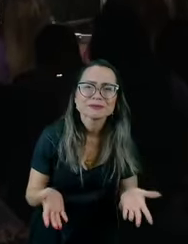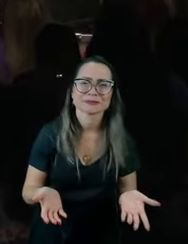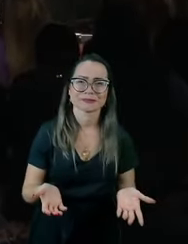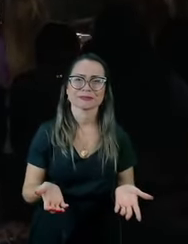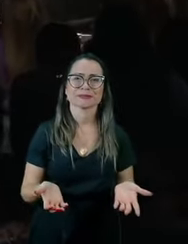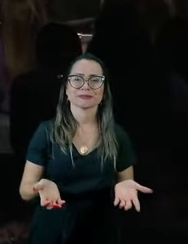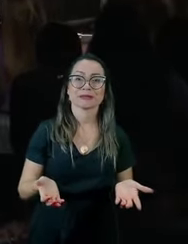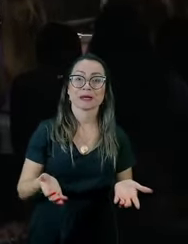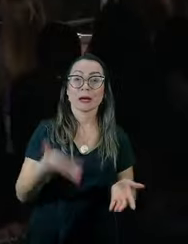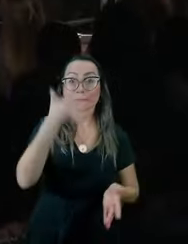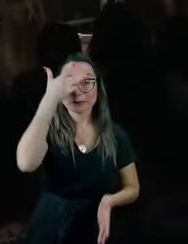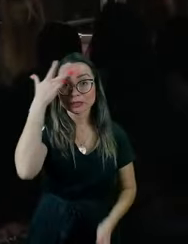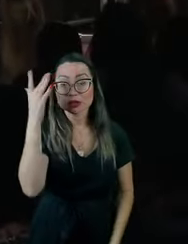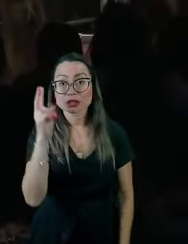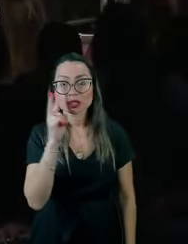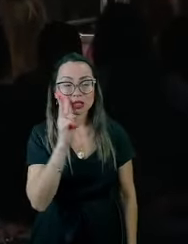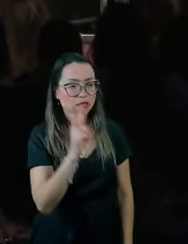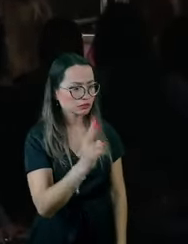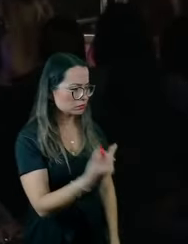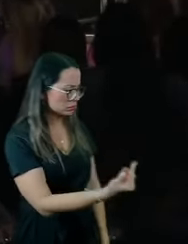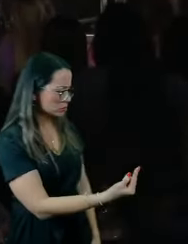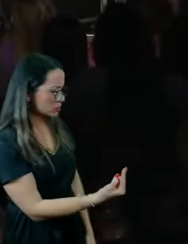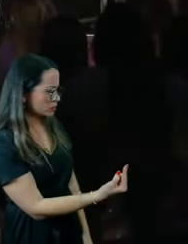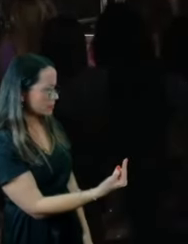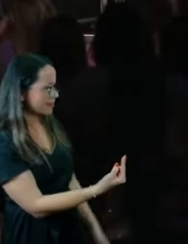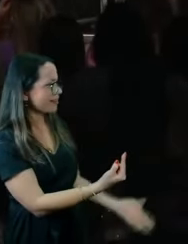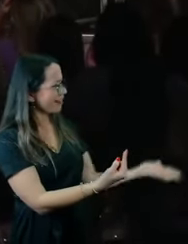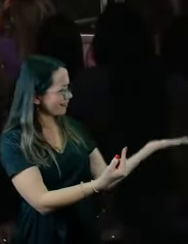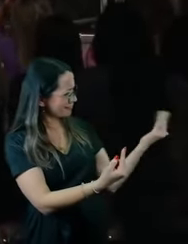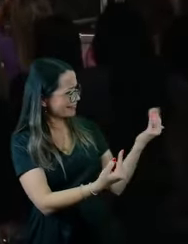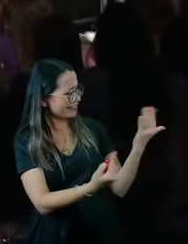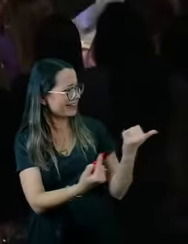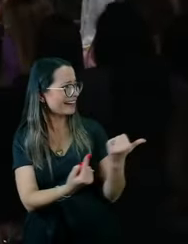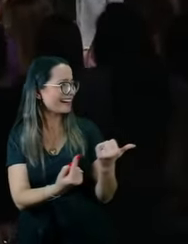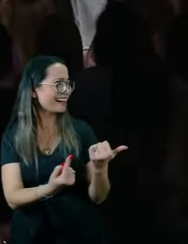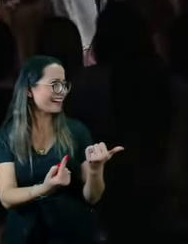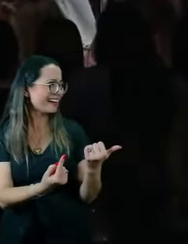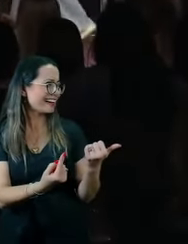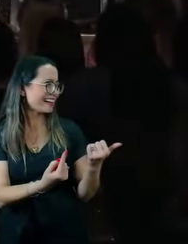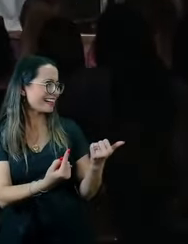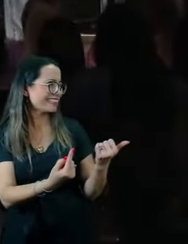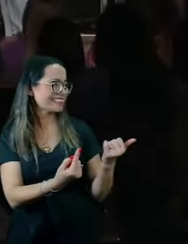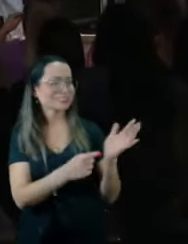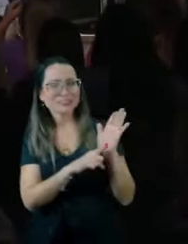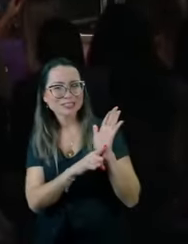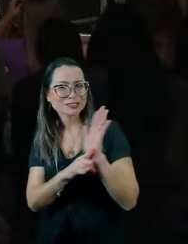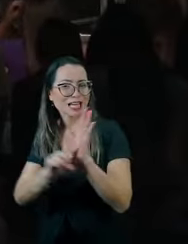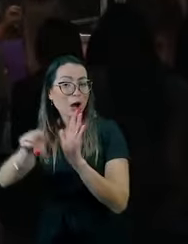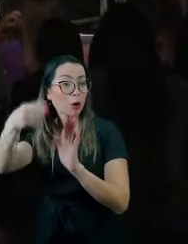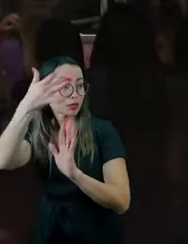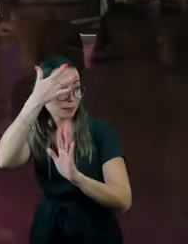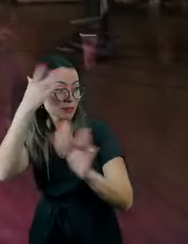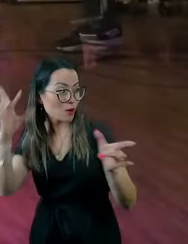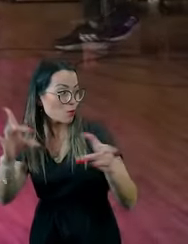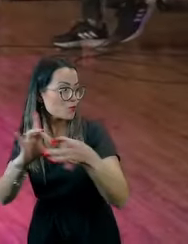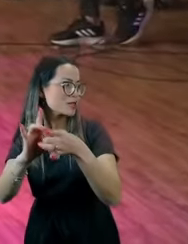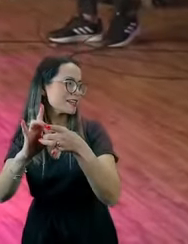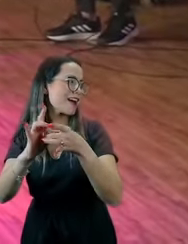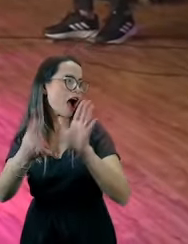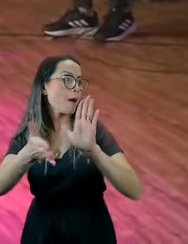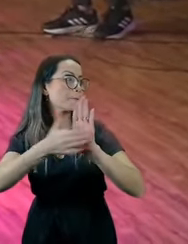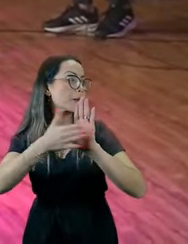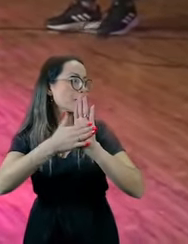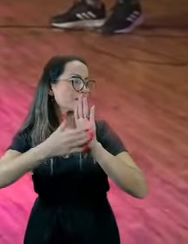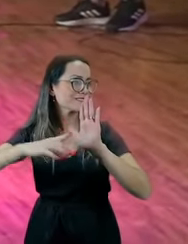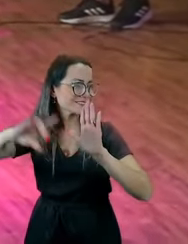Pessoas que olham para as outras sozinhas e dizem assim: vem cá, deixa eu te conectar outra vez aos propósitos de Deus.